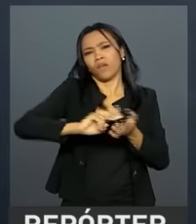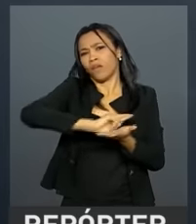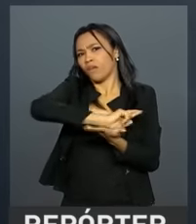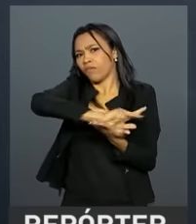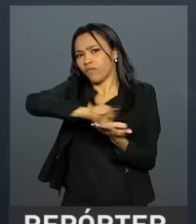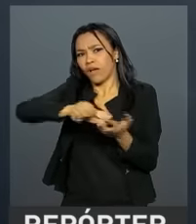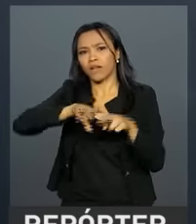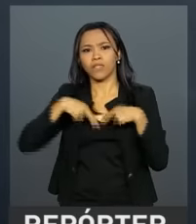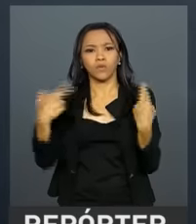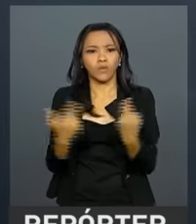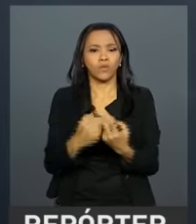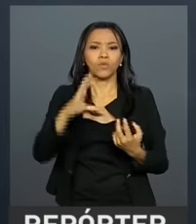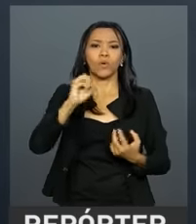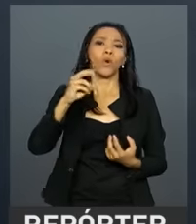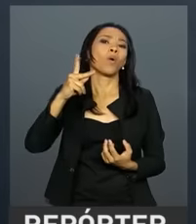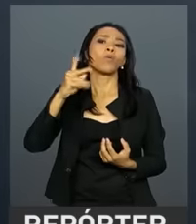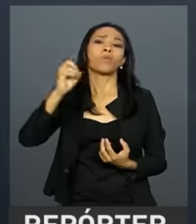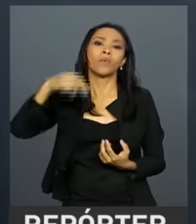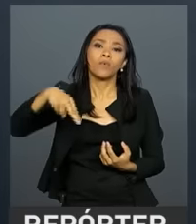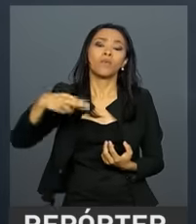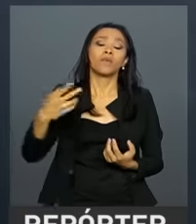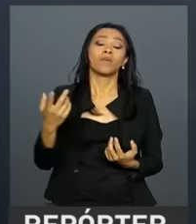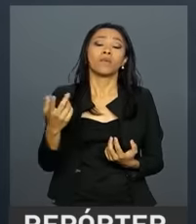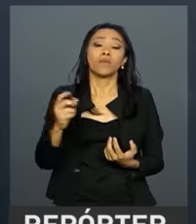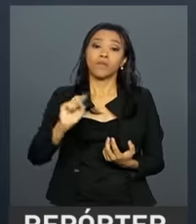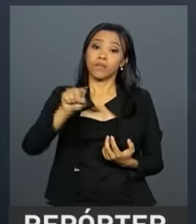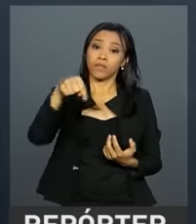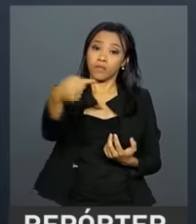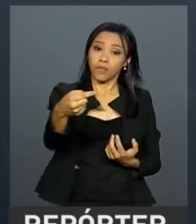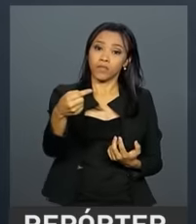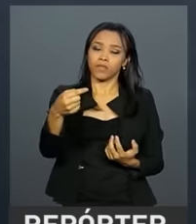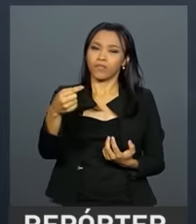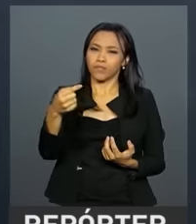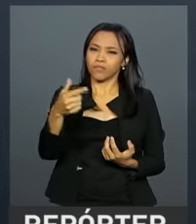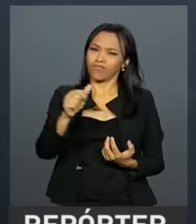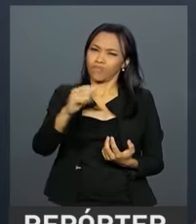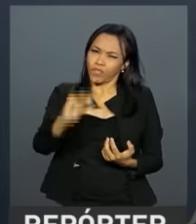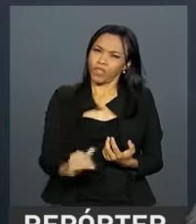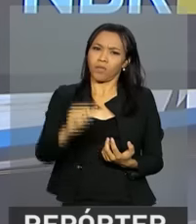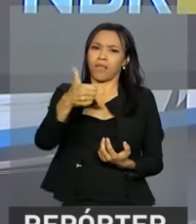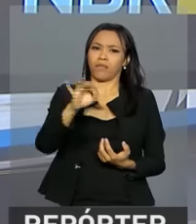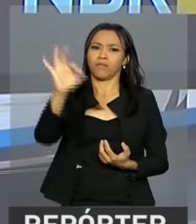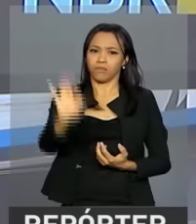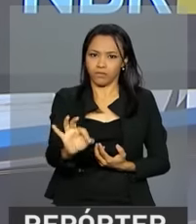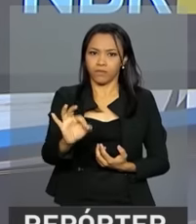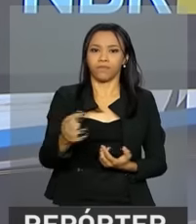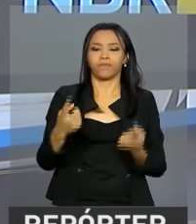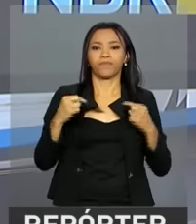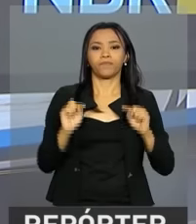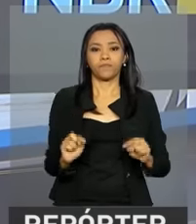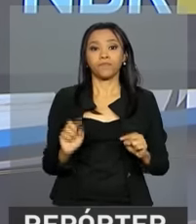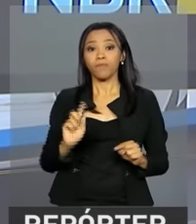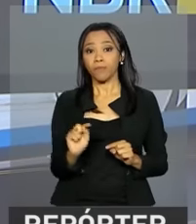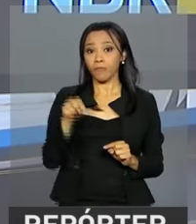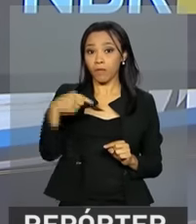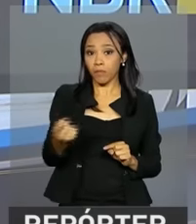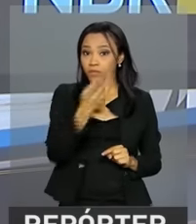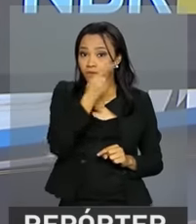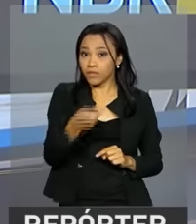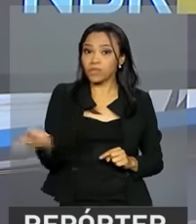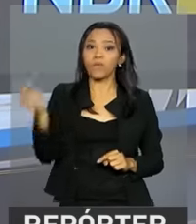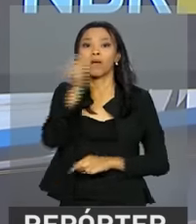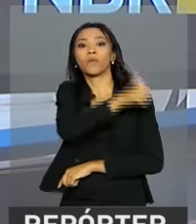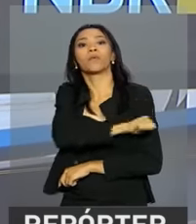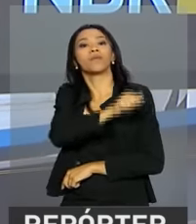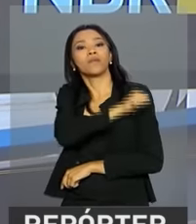do COPOM permitindo que em breve tempo nós cheguemos a menos de 10% e depois de visitar o Rio de Janeiro